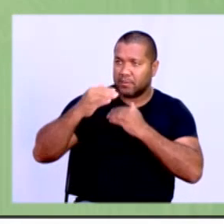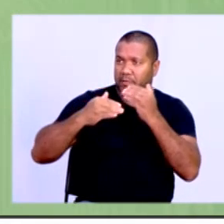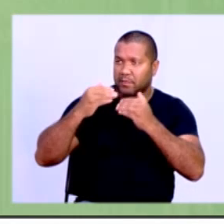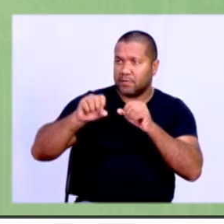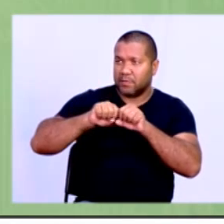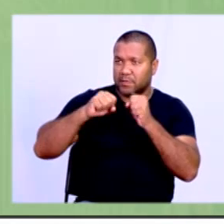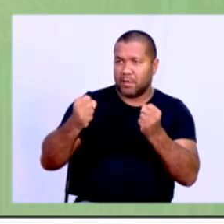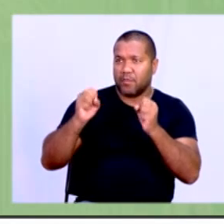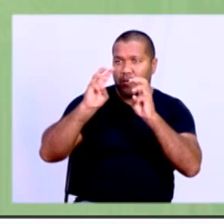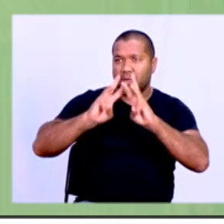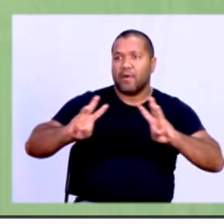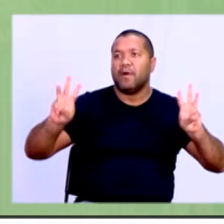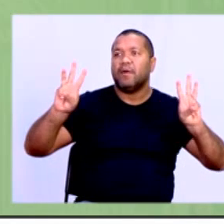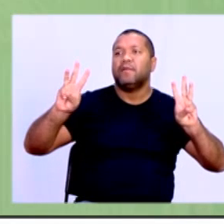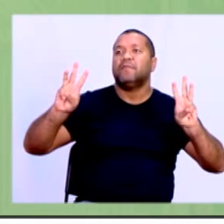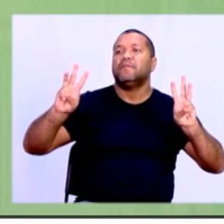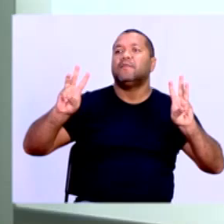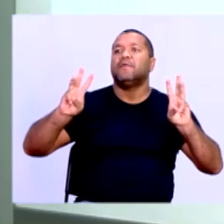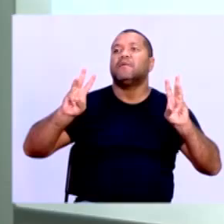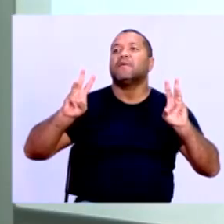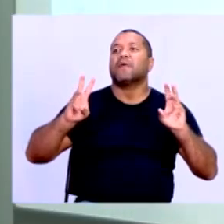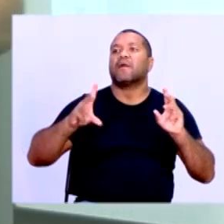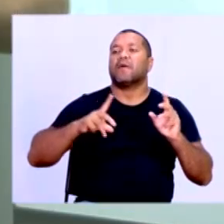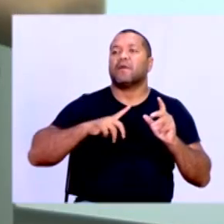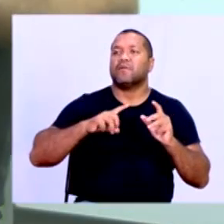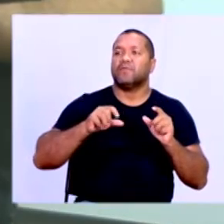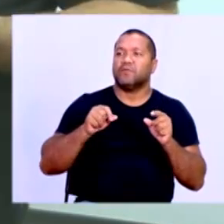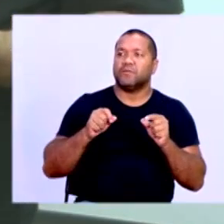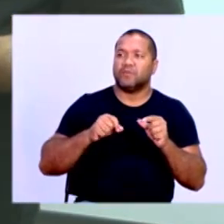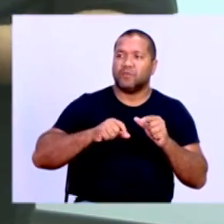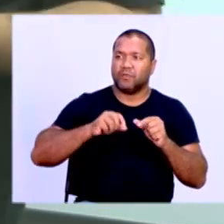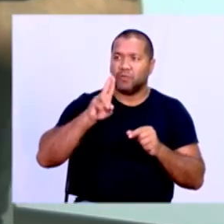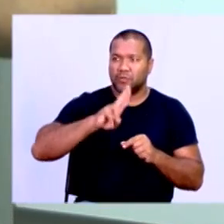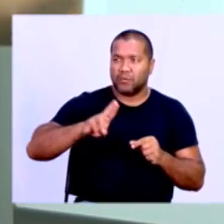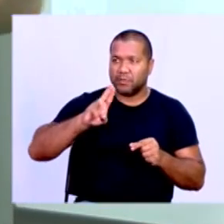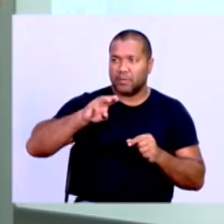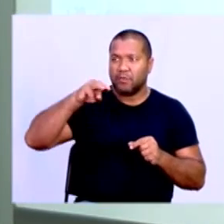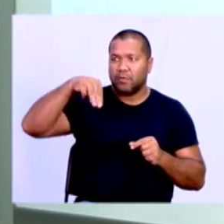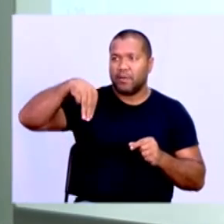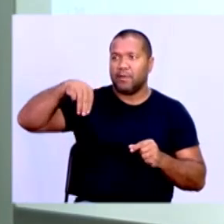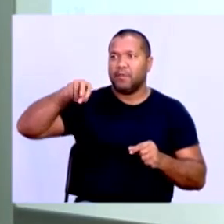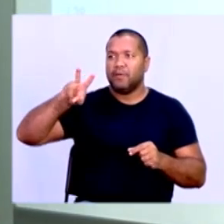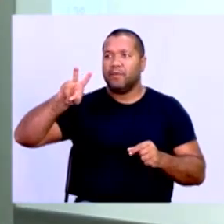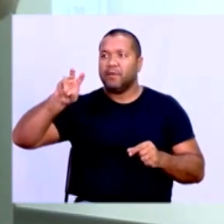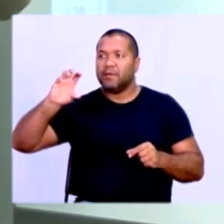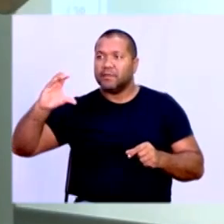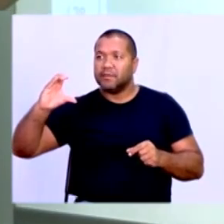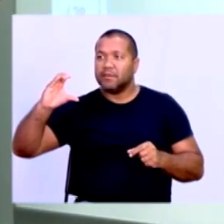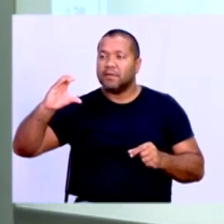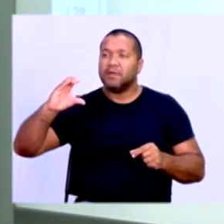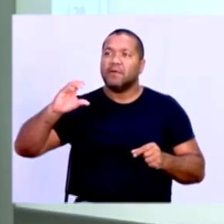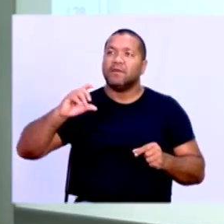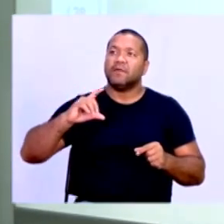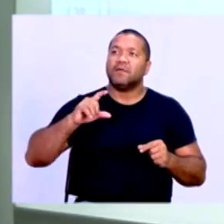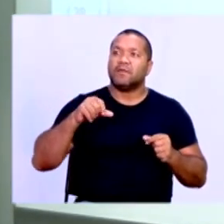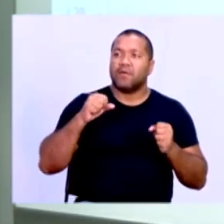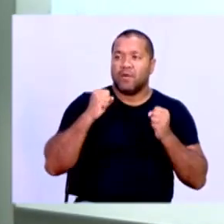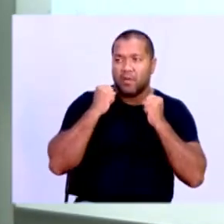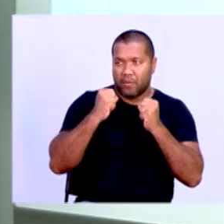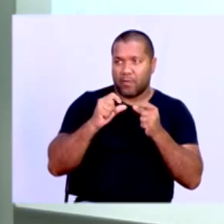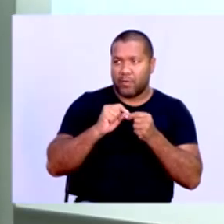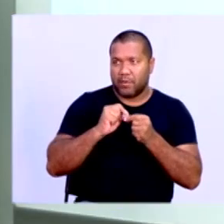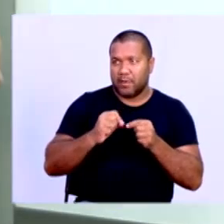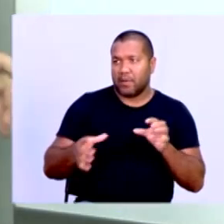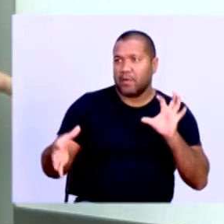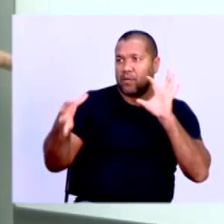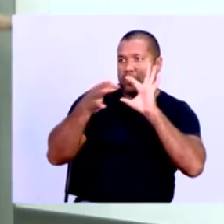arquitetural MVC. Então, o framework, além de usar a linguagem PHP, eu vou ter a possibilidade de unificar Model View Control